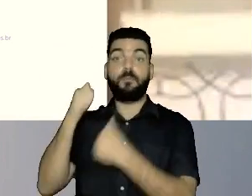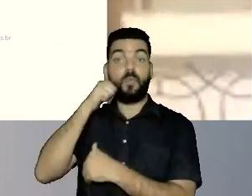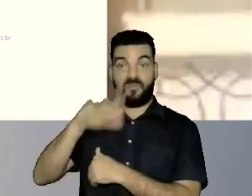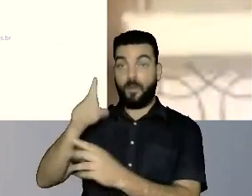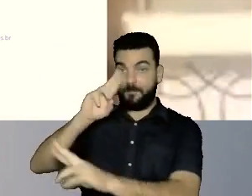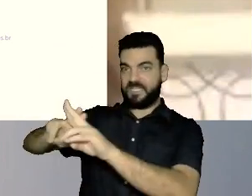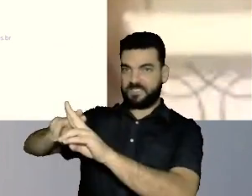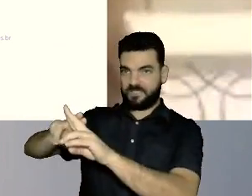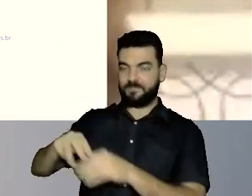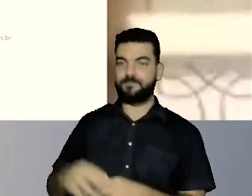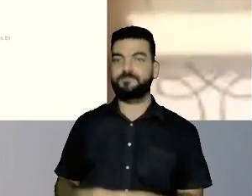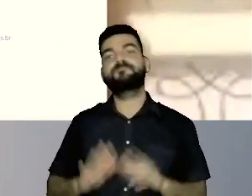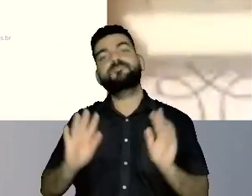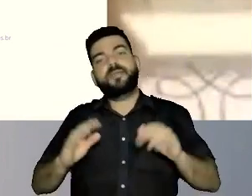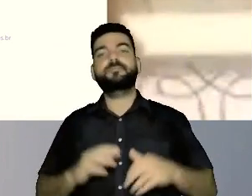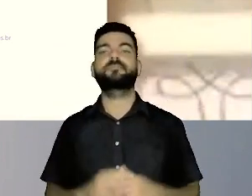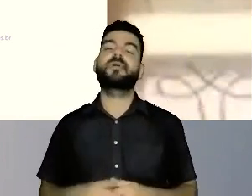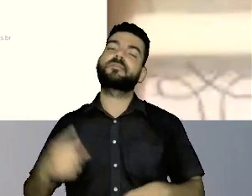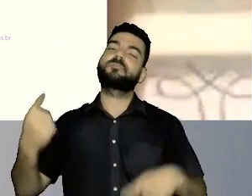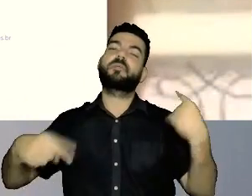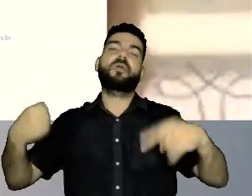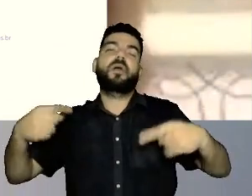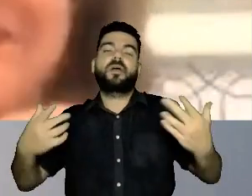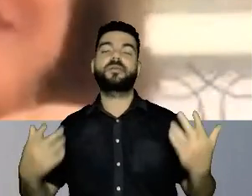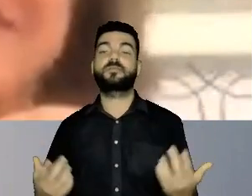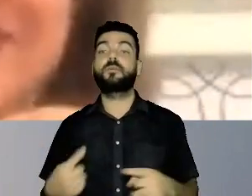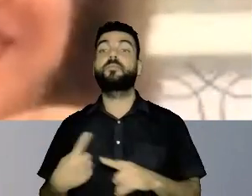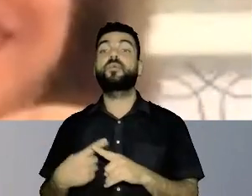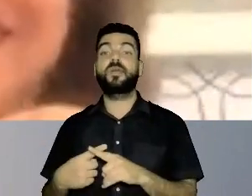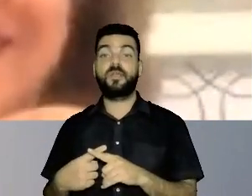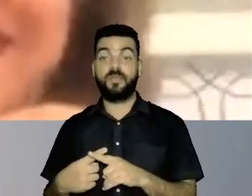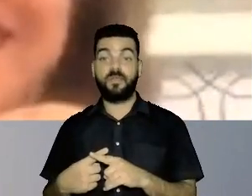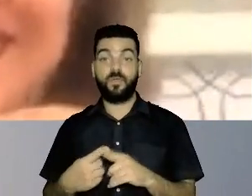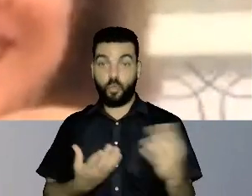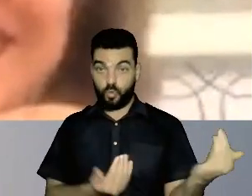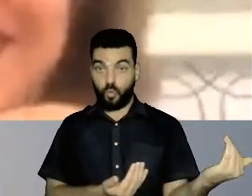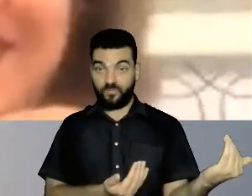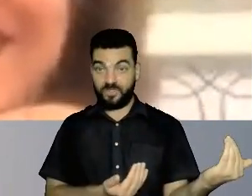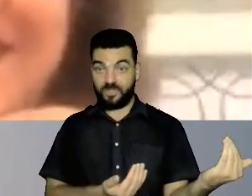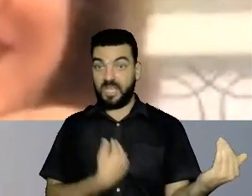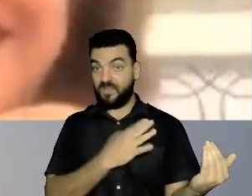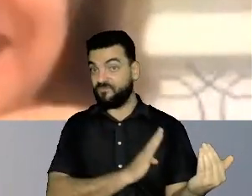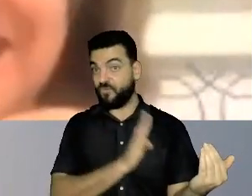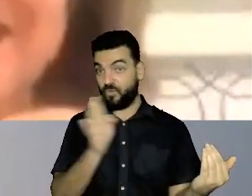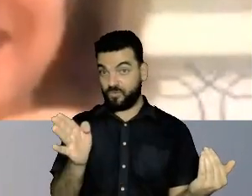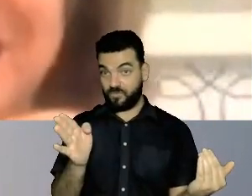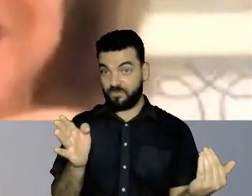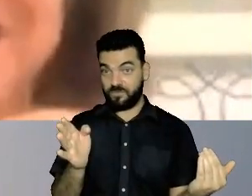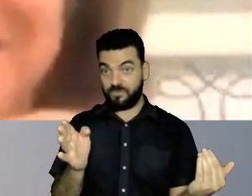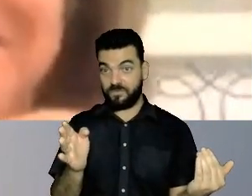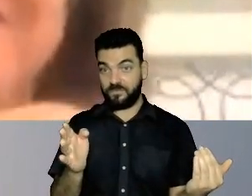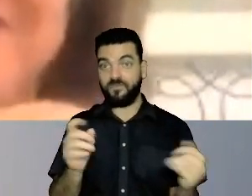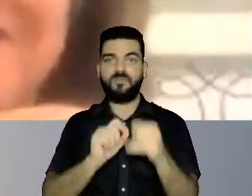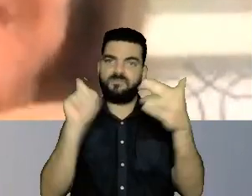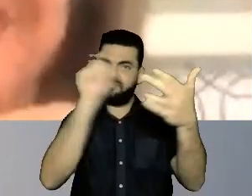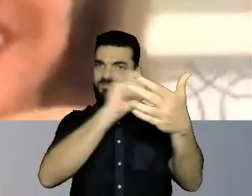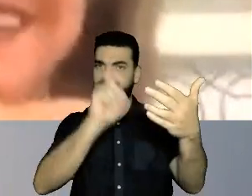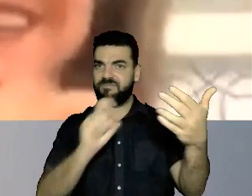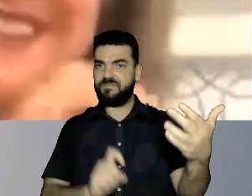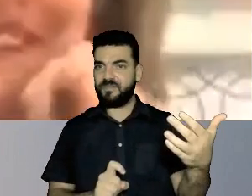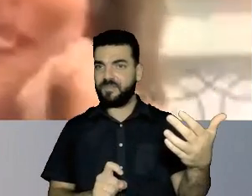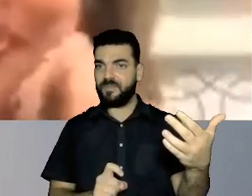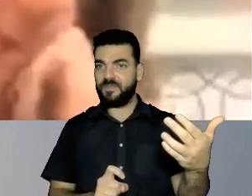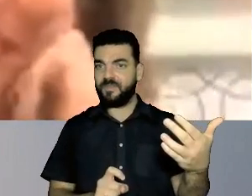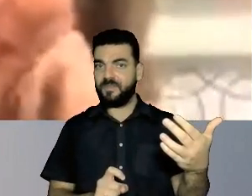né? Entre elas a Piveta. A Piveta foi presa, né? E aí teve